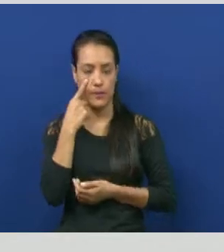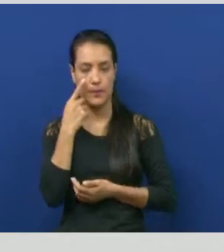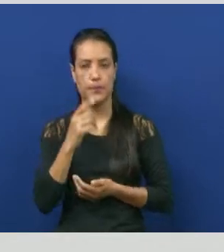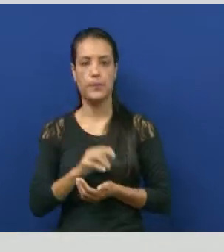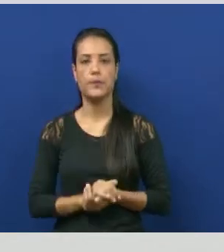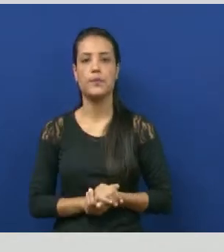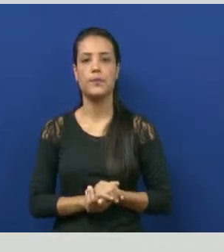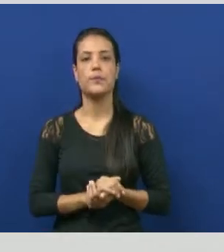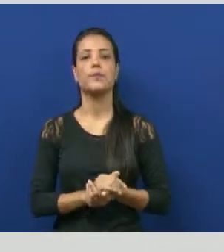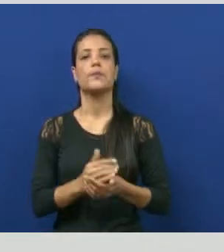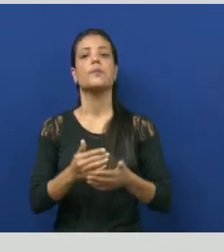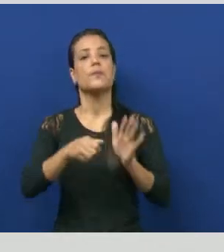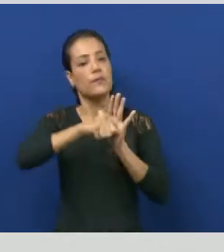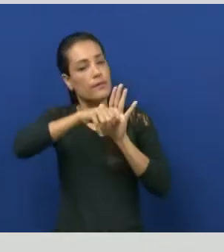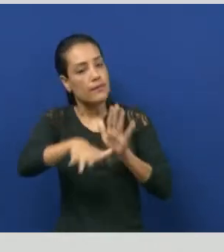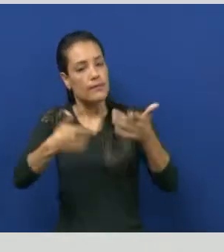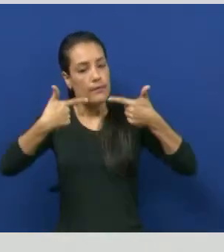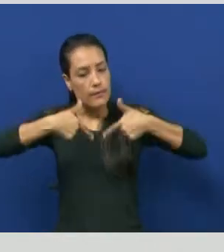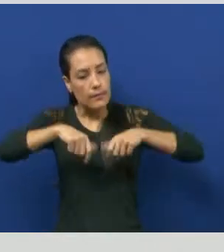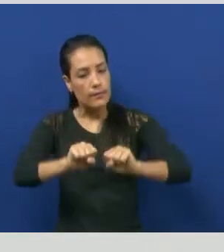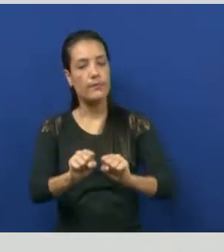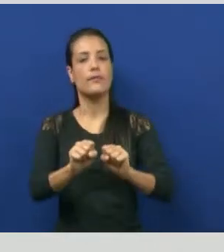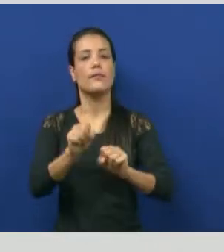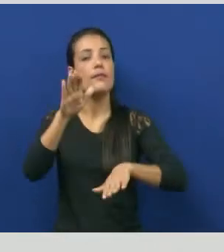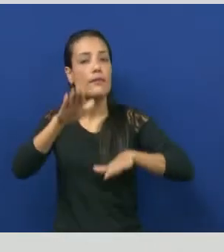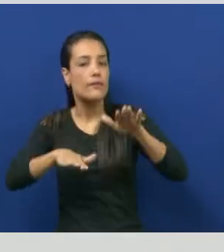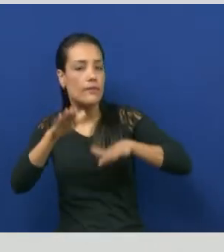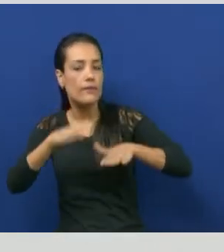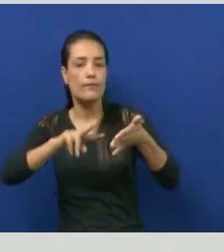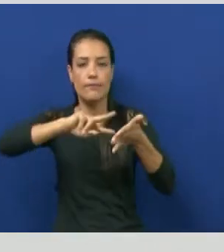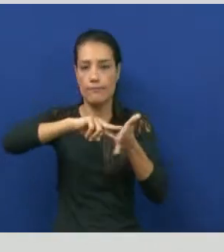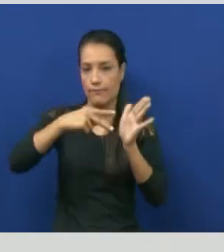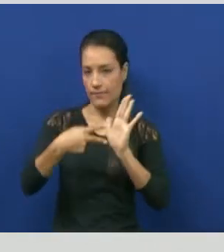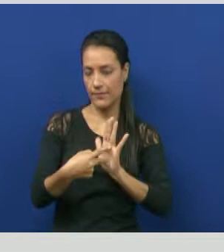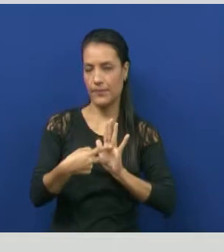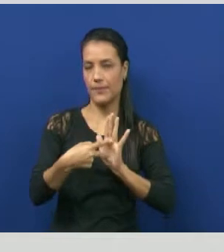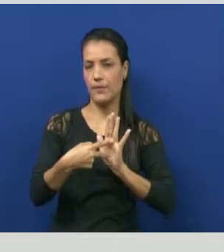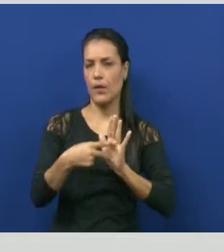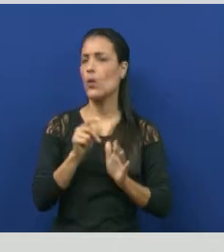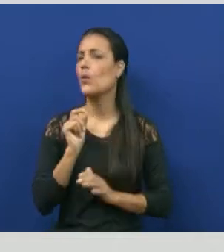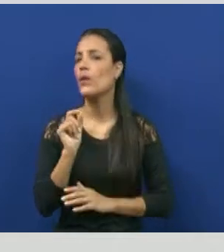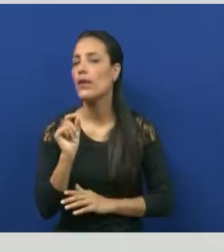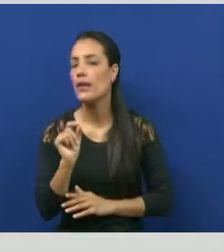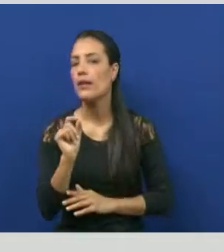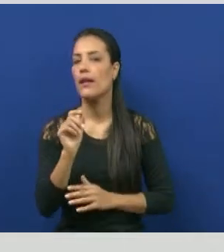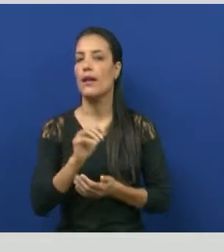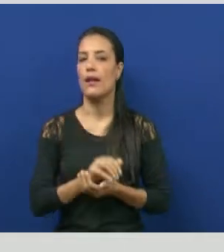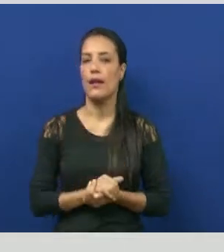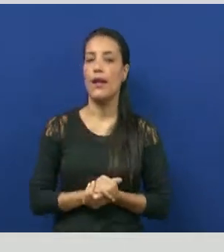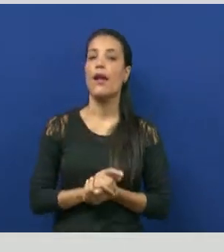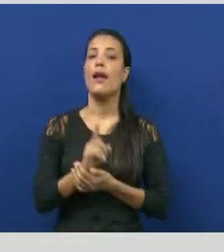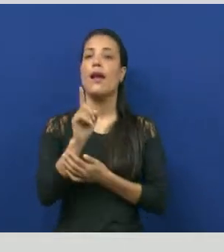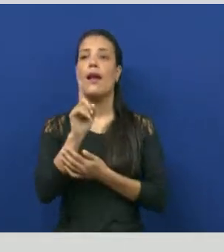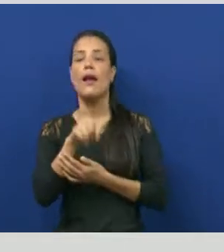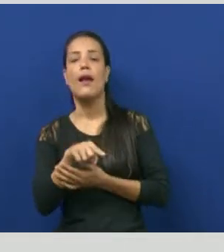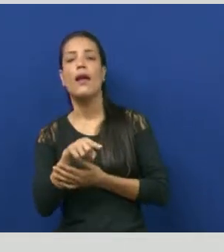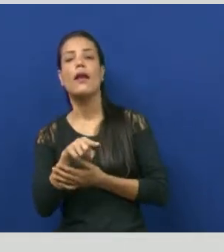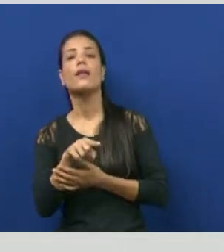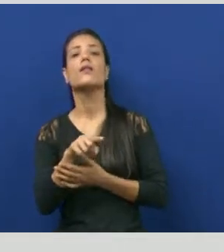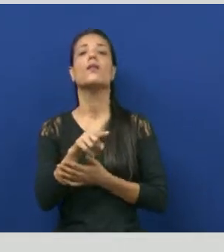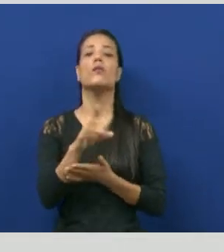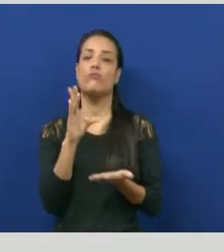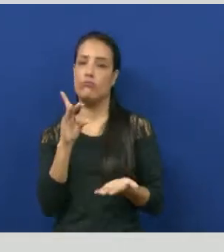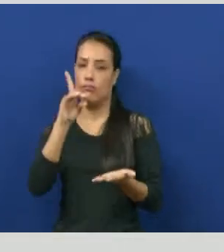A figura de linguagem ela vai depender do sentido. Que sentido é esse? Do sentido figurado ou do